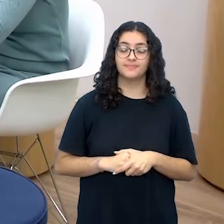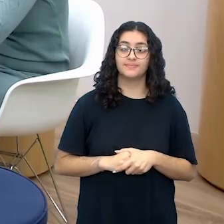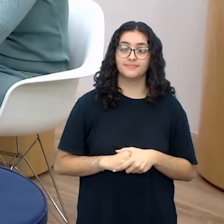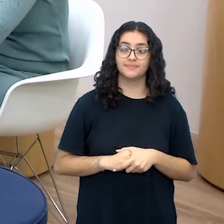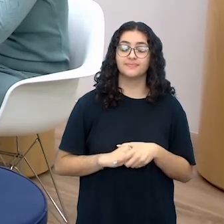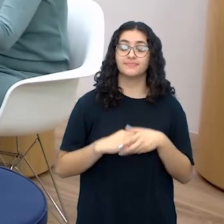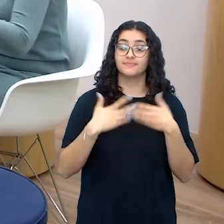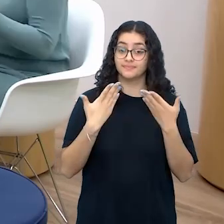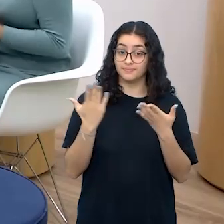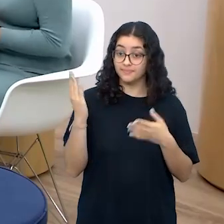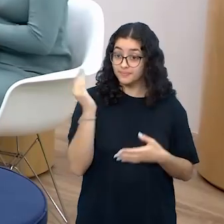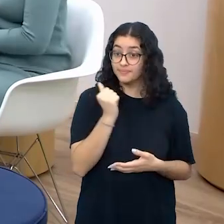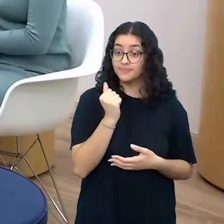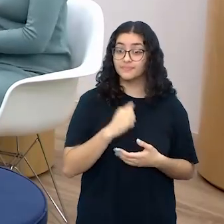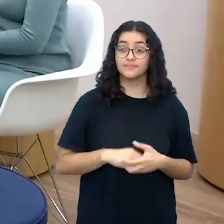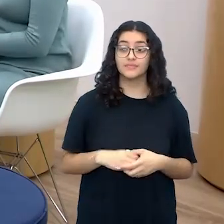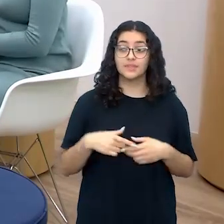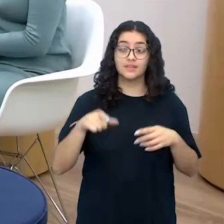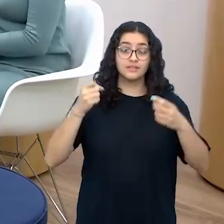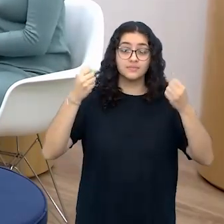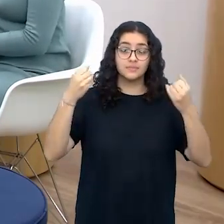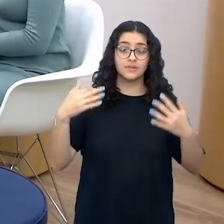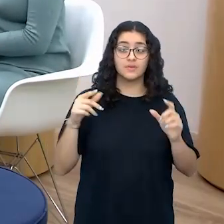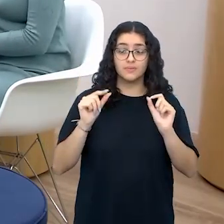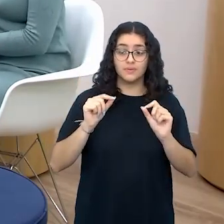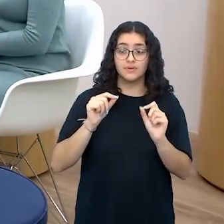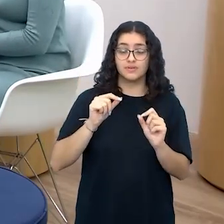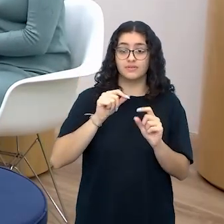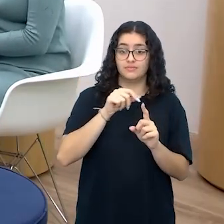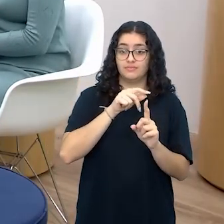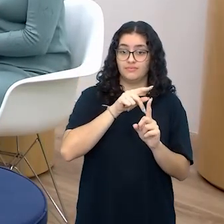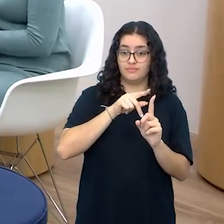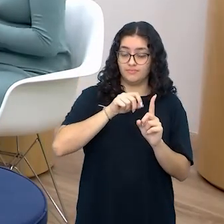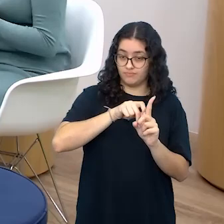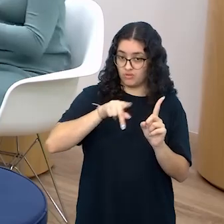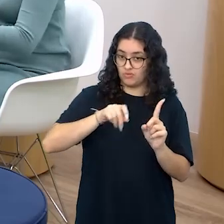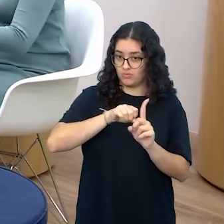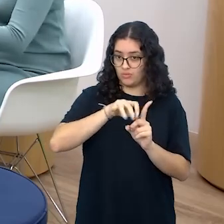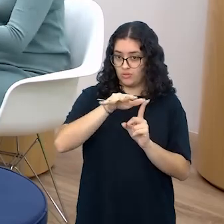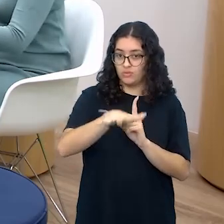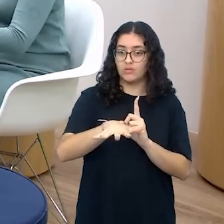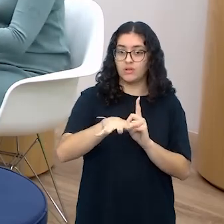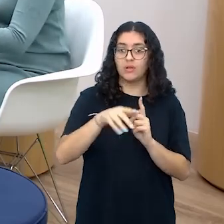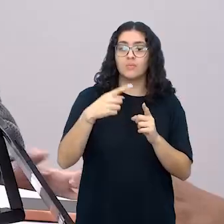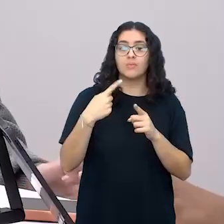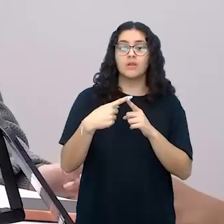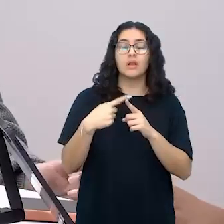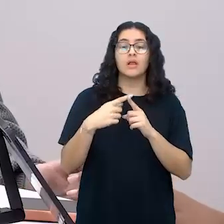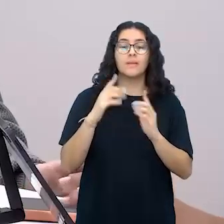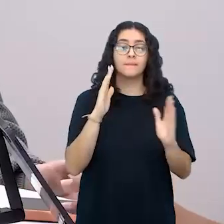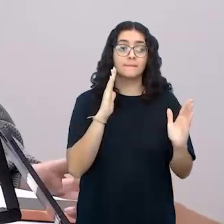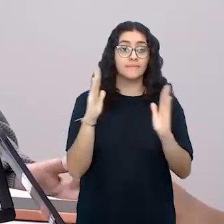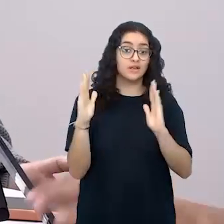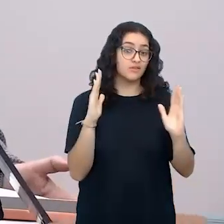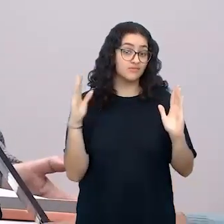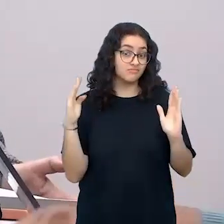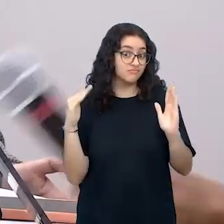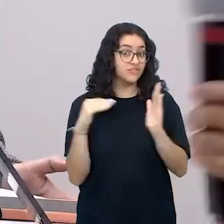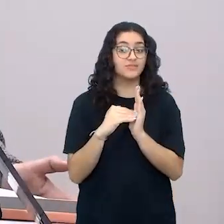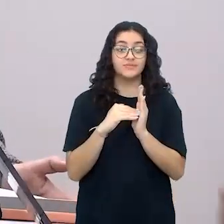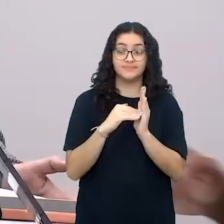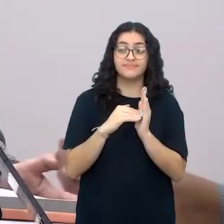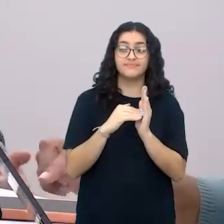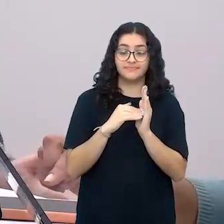Então, vamos lá, então. Falando sobre Multiplica aí, a gente fala um pouquinho sobre que está chegando e está acabando a